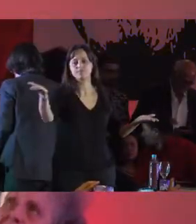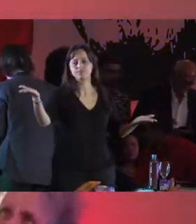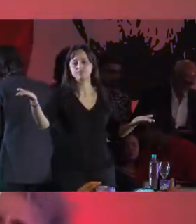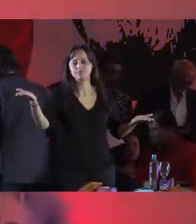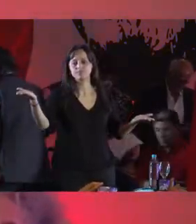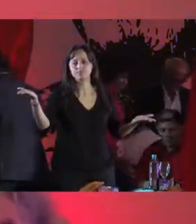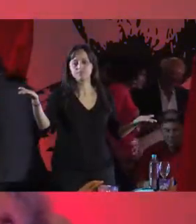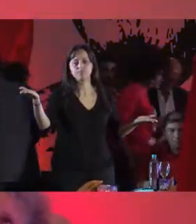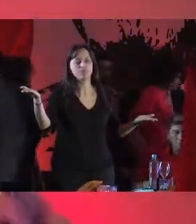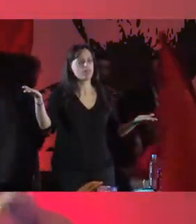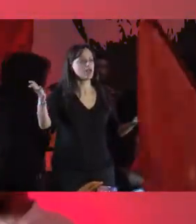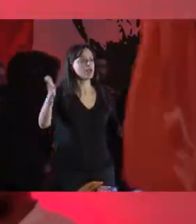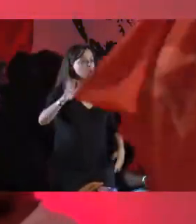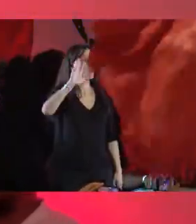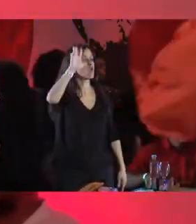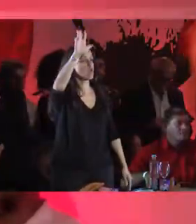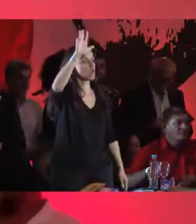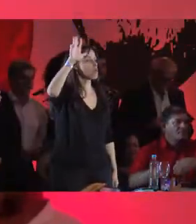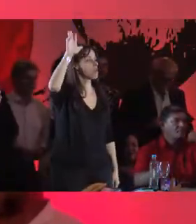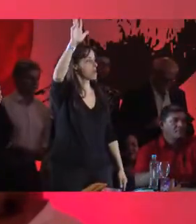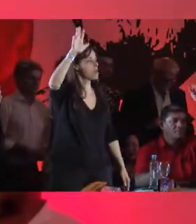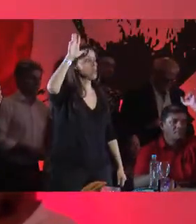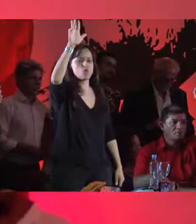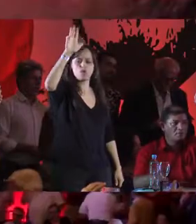queridos companheiros,